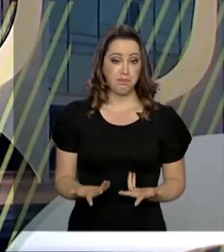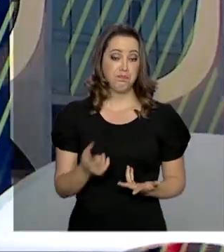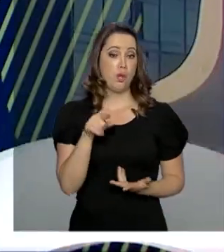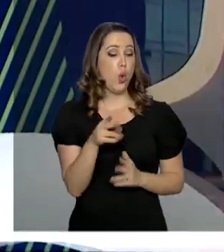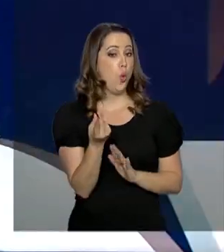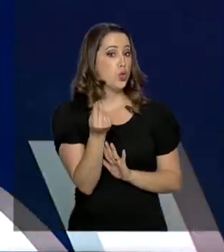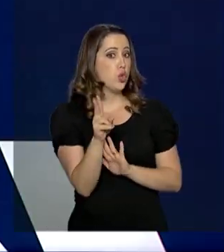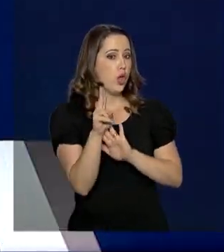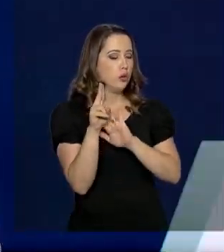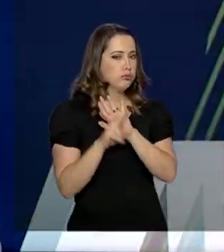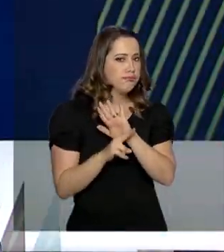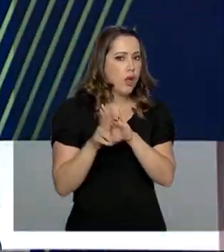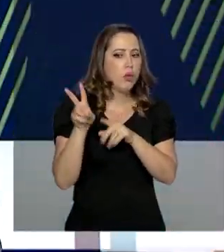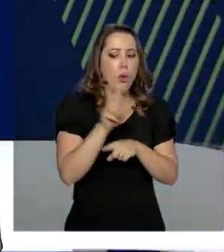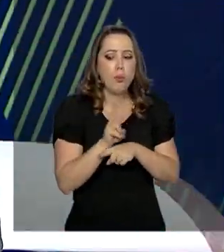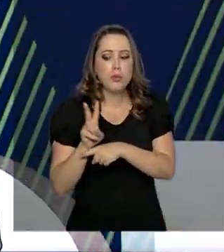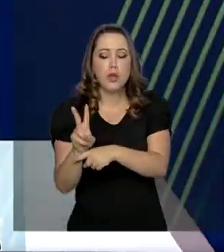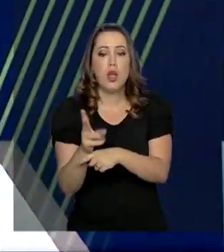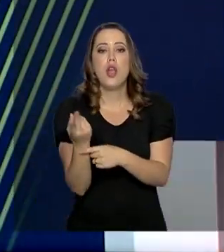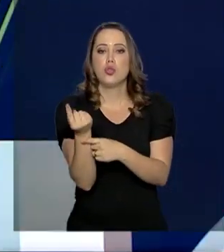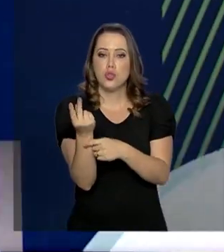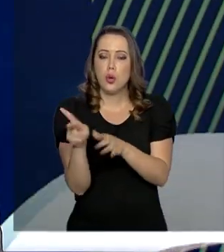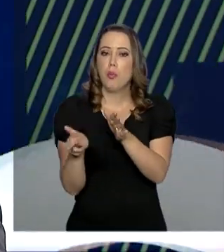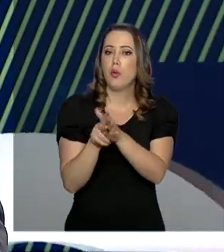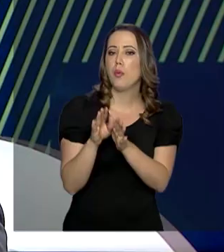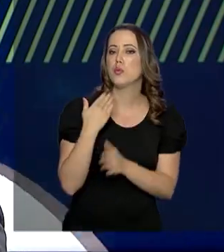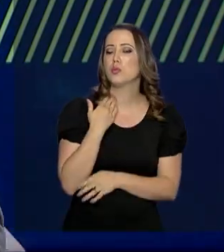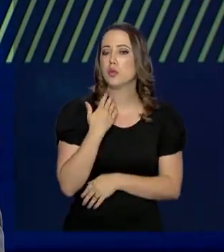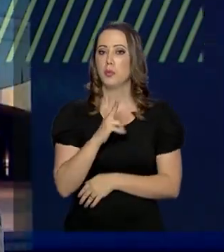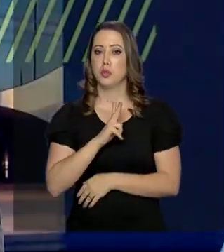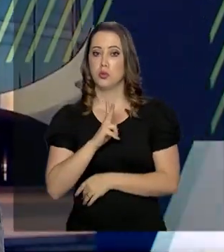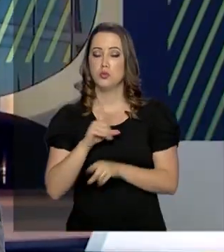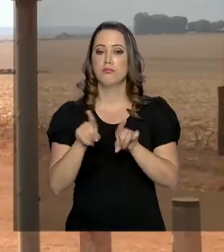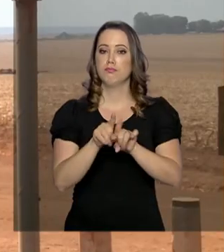de créditos conta com recursos de bancos públicos e privados.